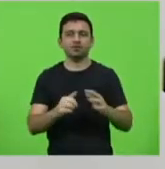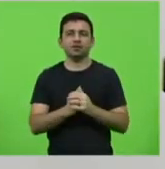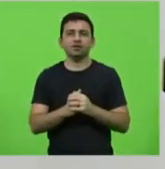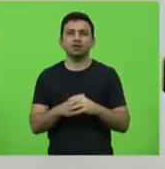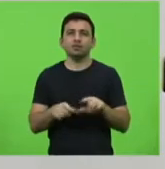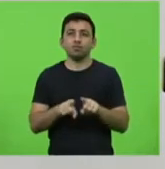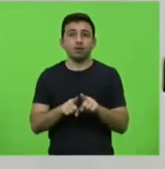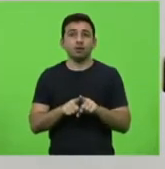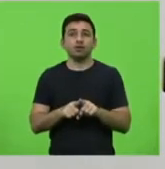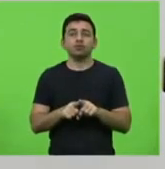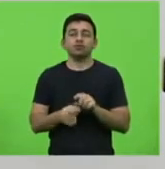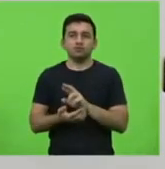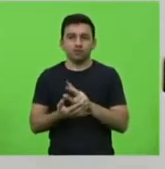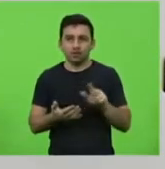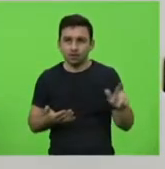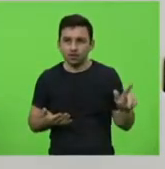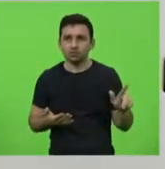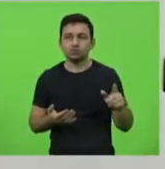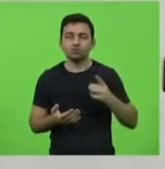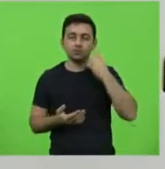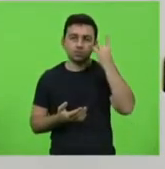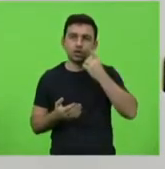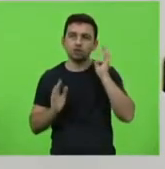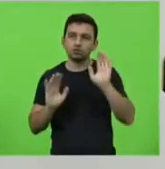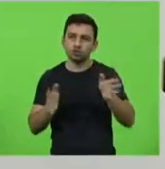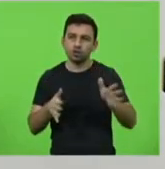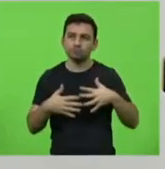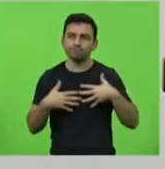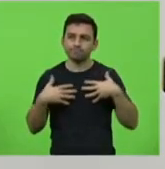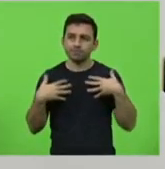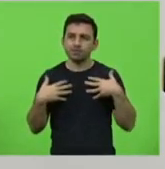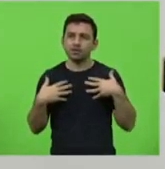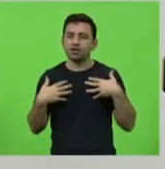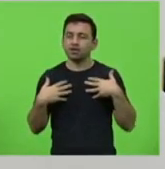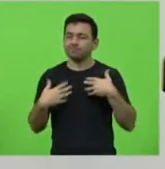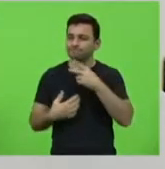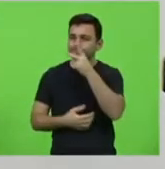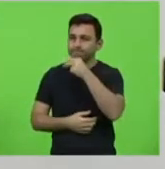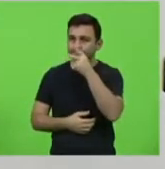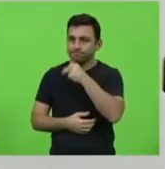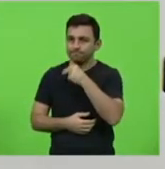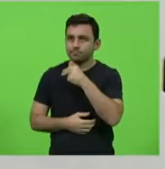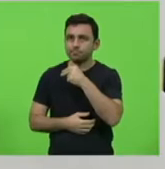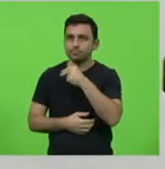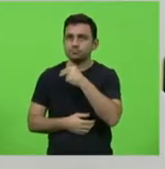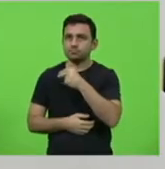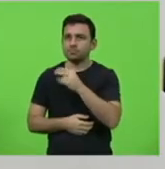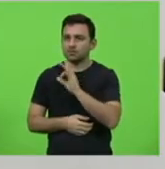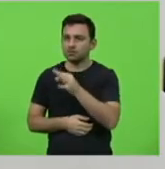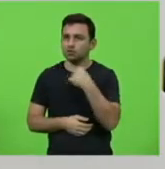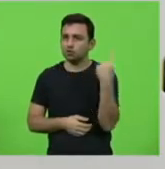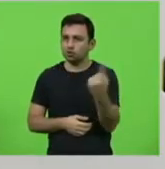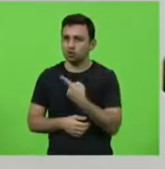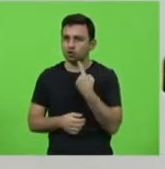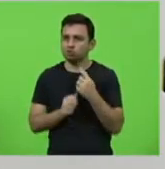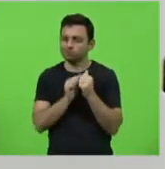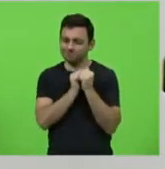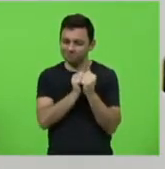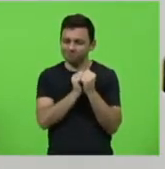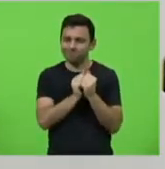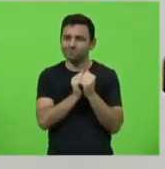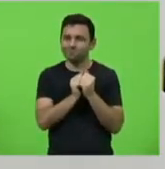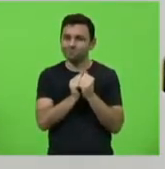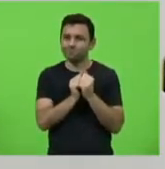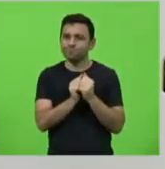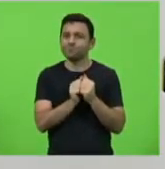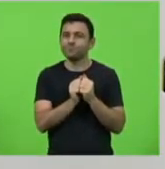já homenageamos. E assim que eu acho, Kennedy, e nós que convivemos diretamente com esse tipo